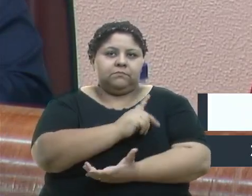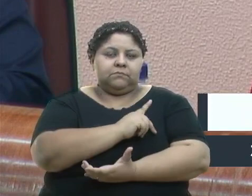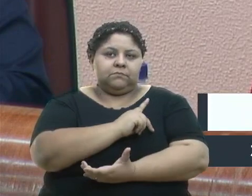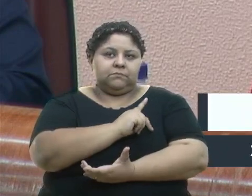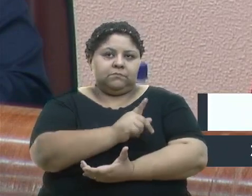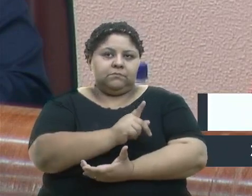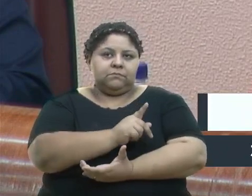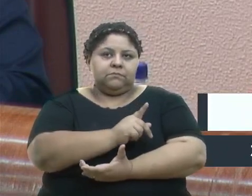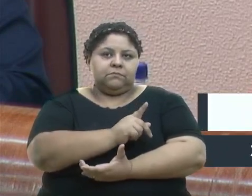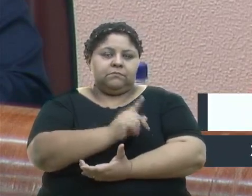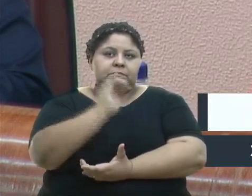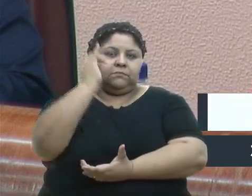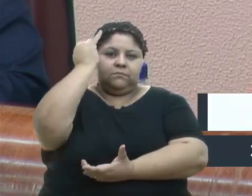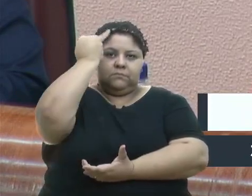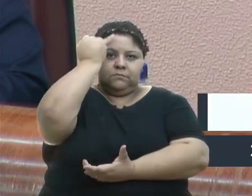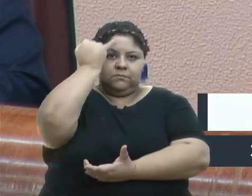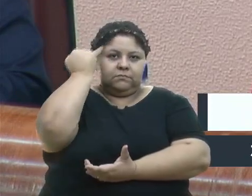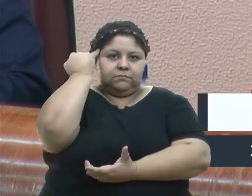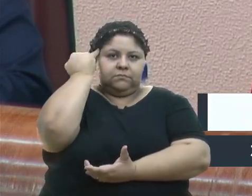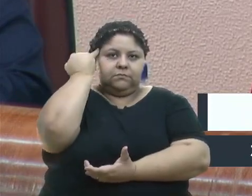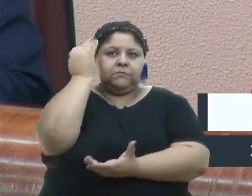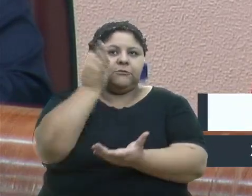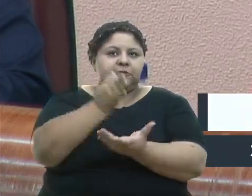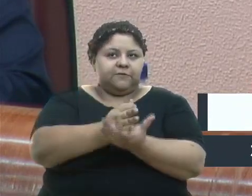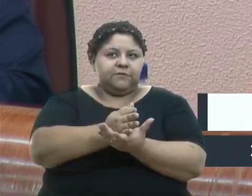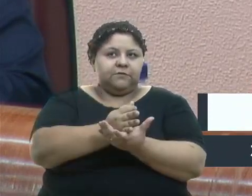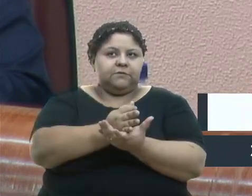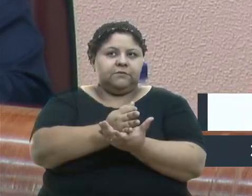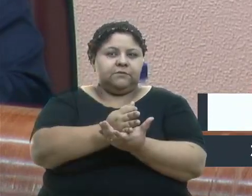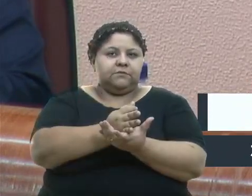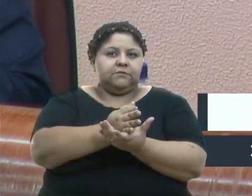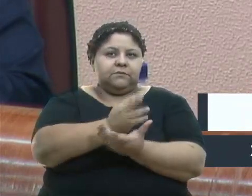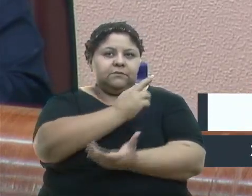presidente D'Ambrosio ausente